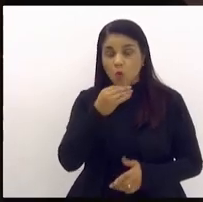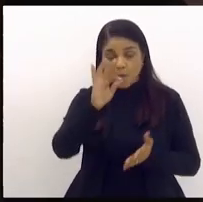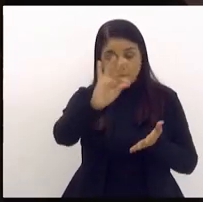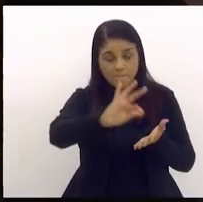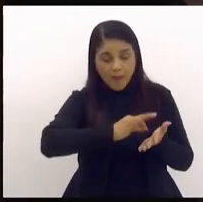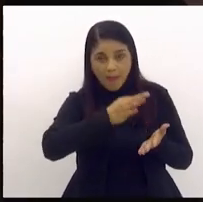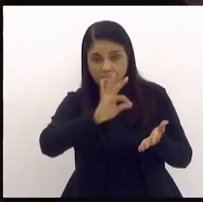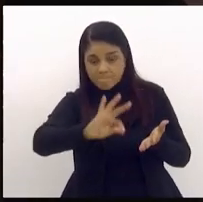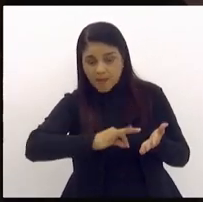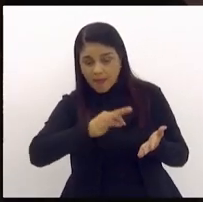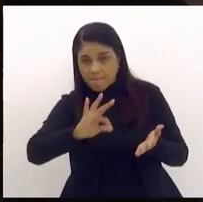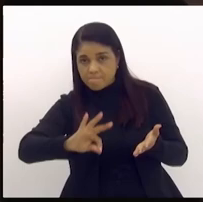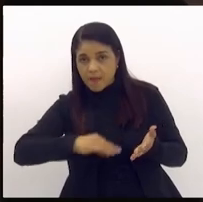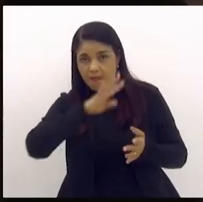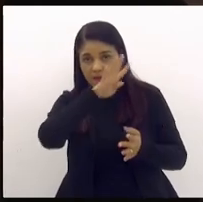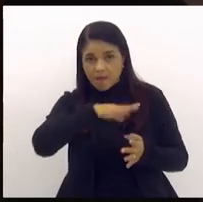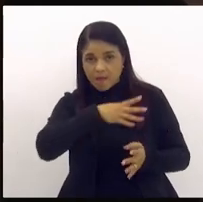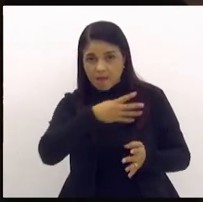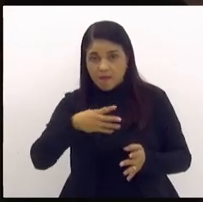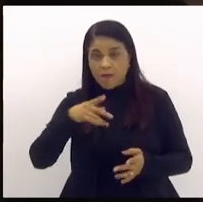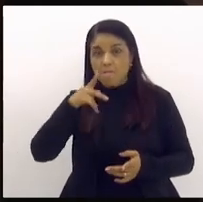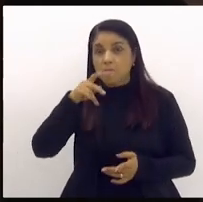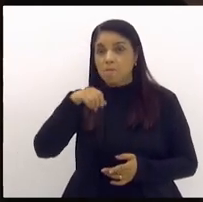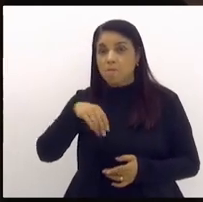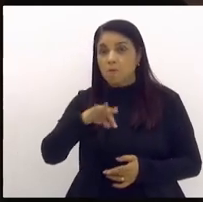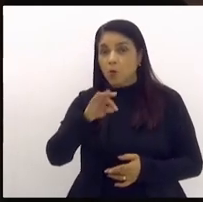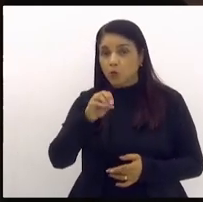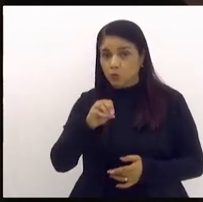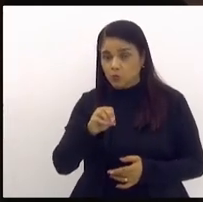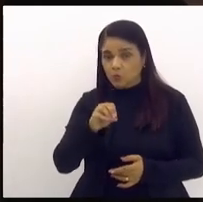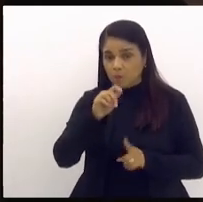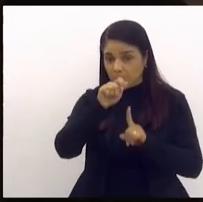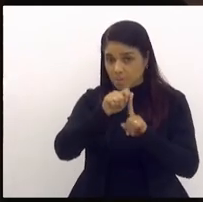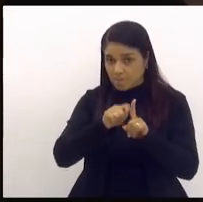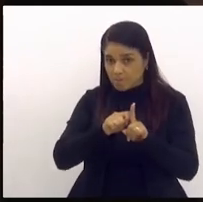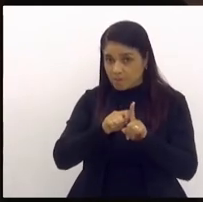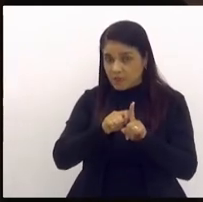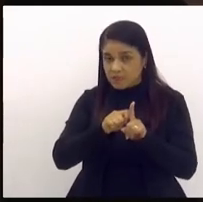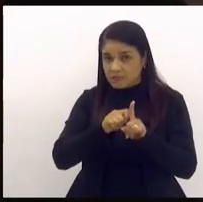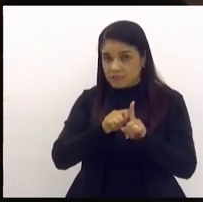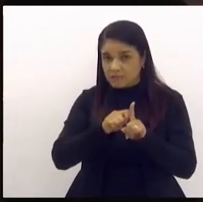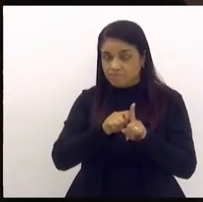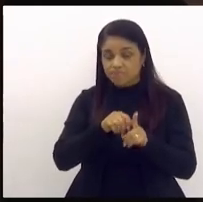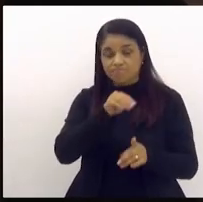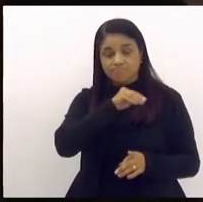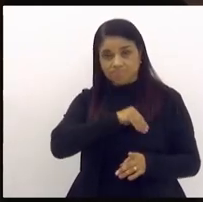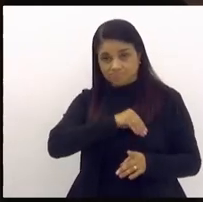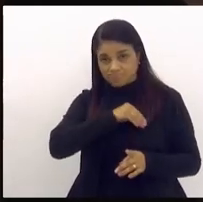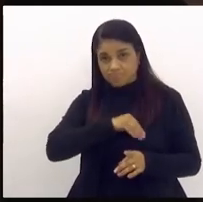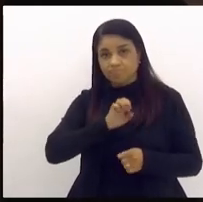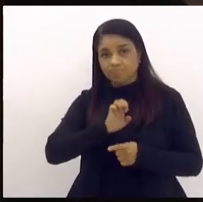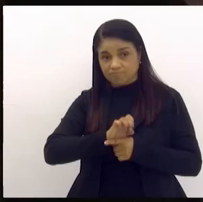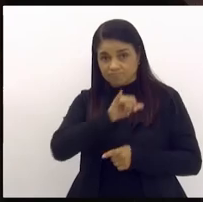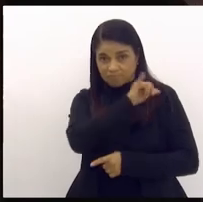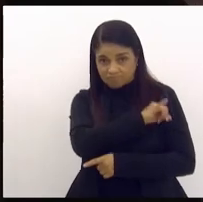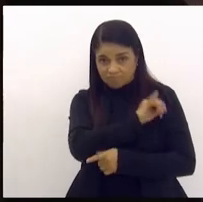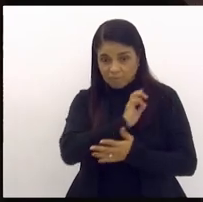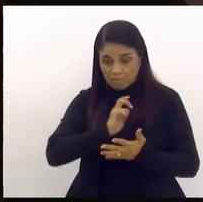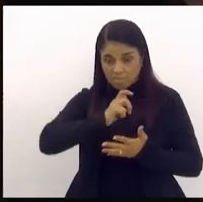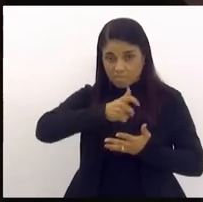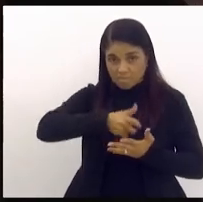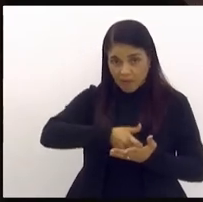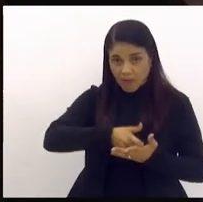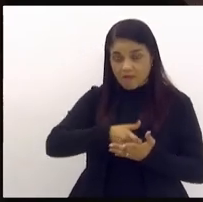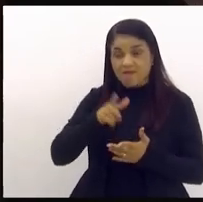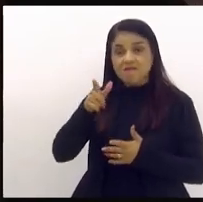ponto, que recebe do erário municipal, mas que reside e atende e mantém a sua vida